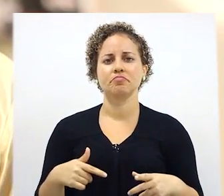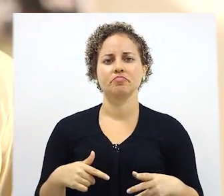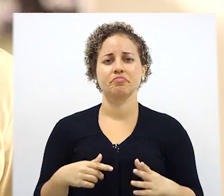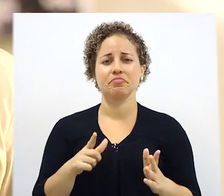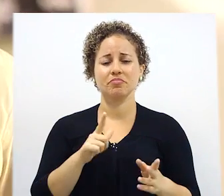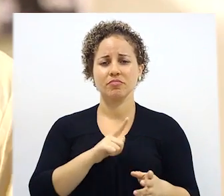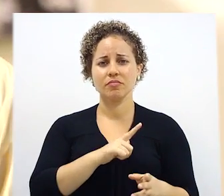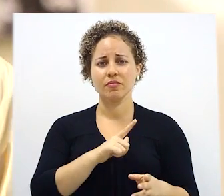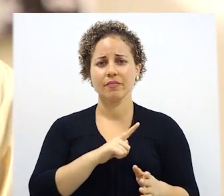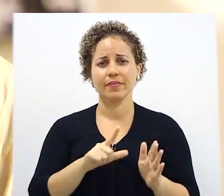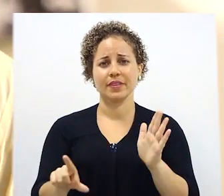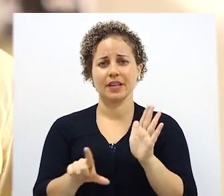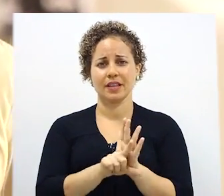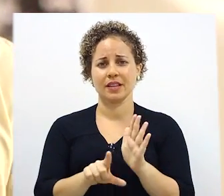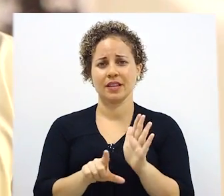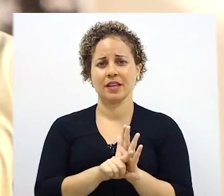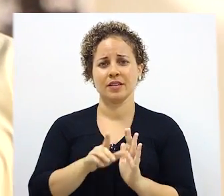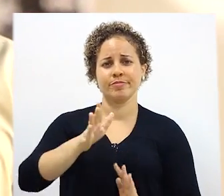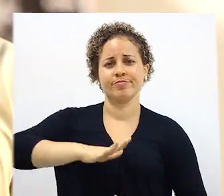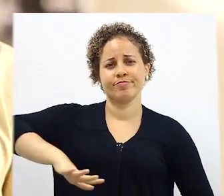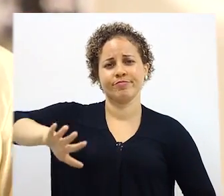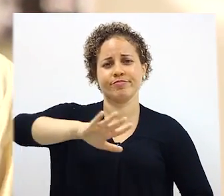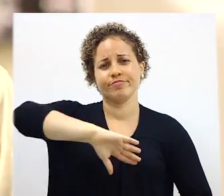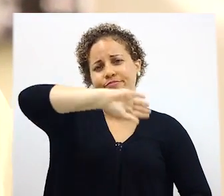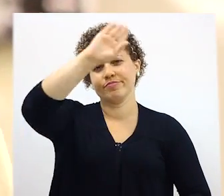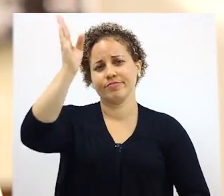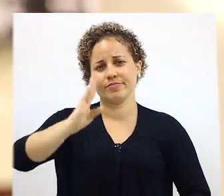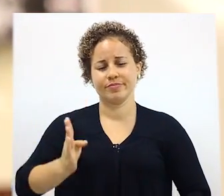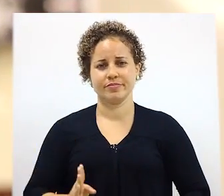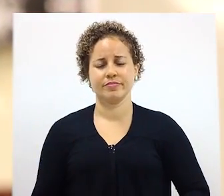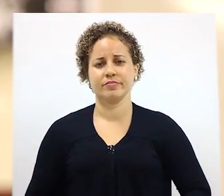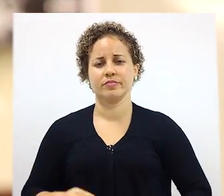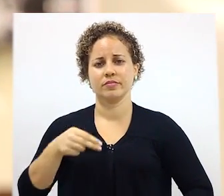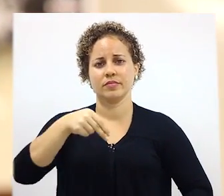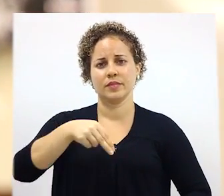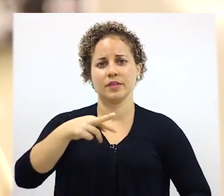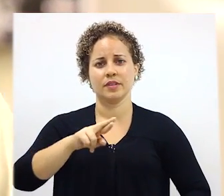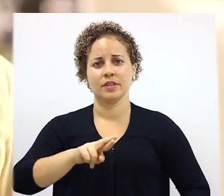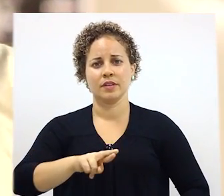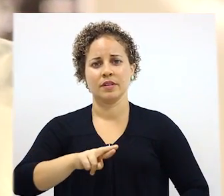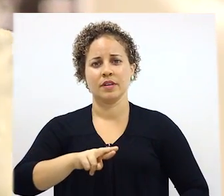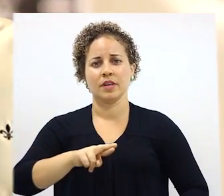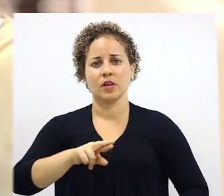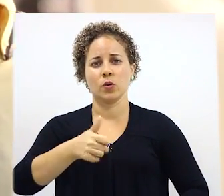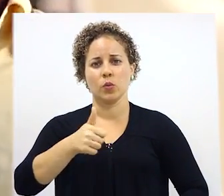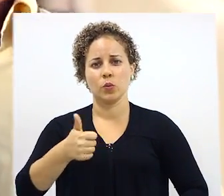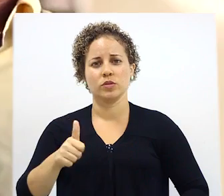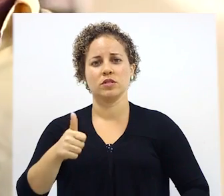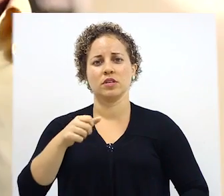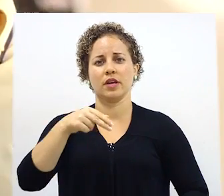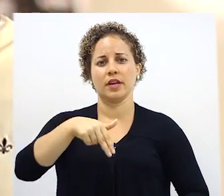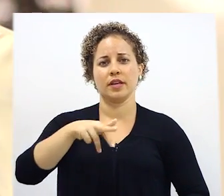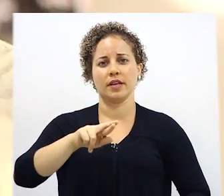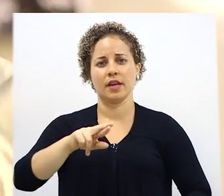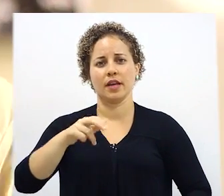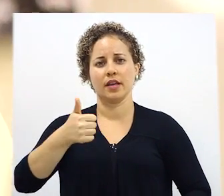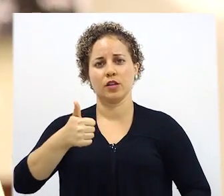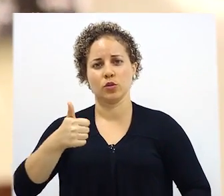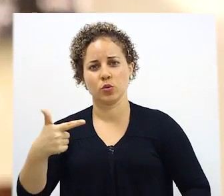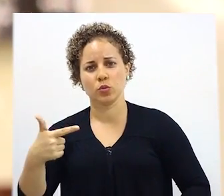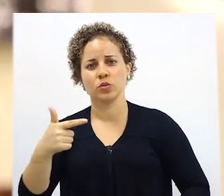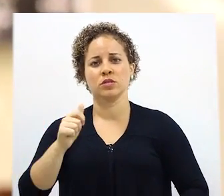portaria de fiscalização a nível de Brasil, onde a NR 11, a NR 12, a 13,